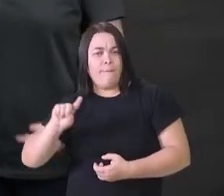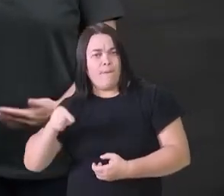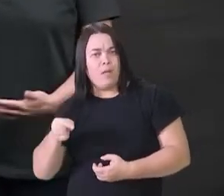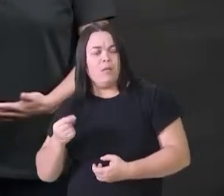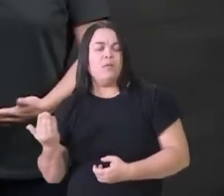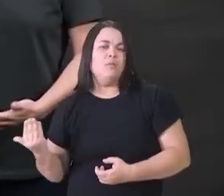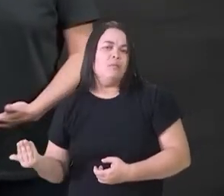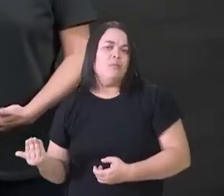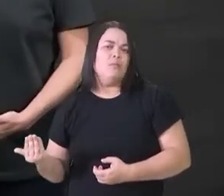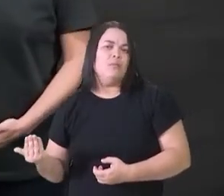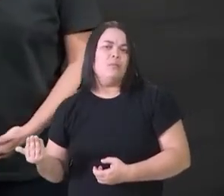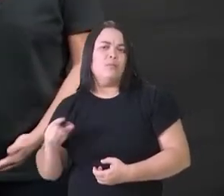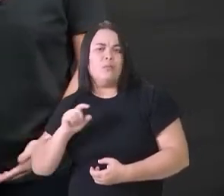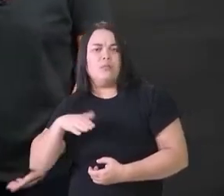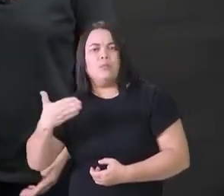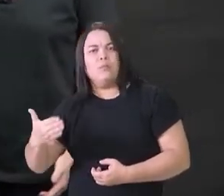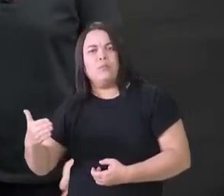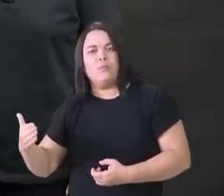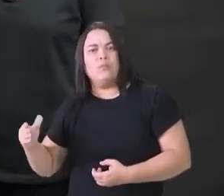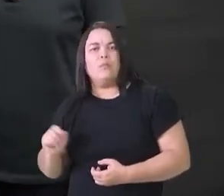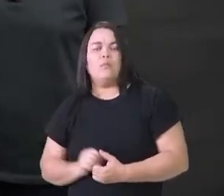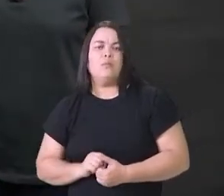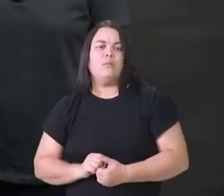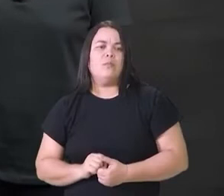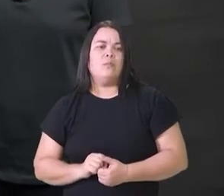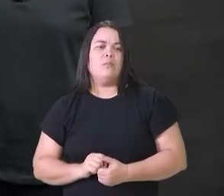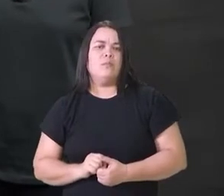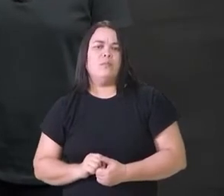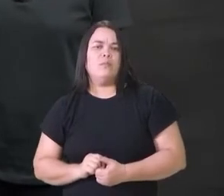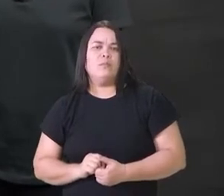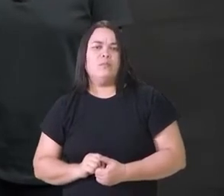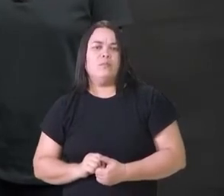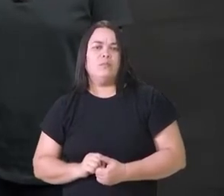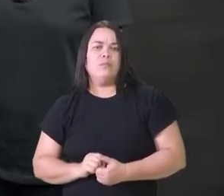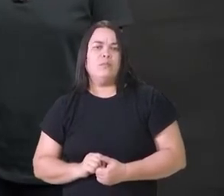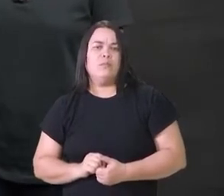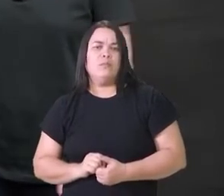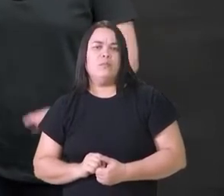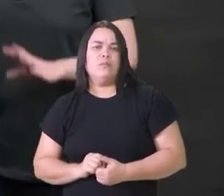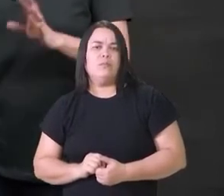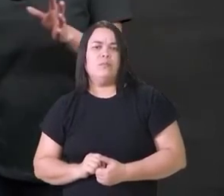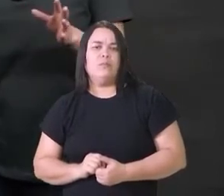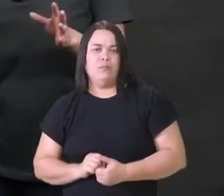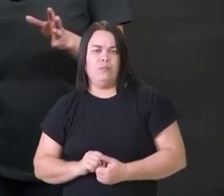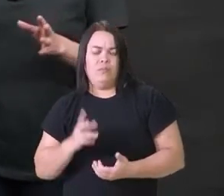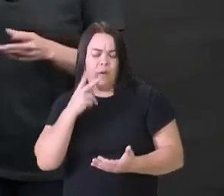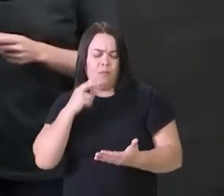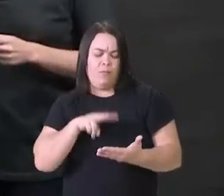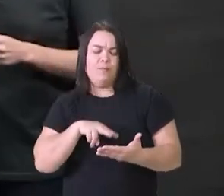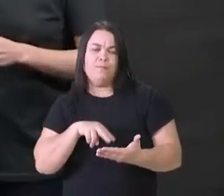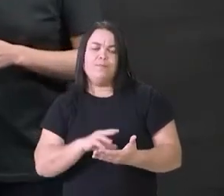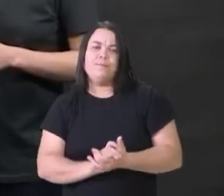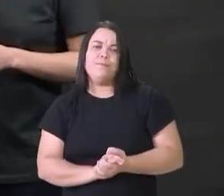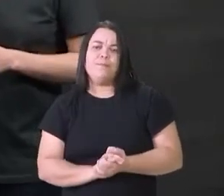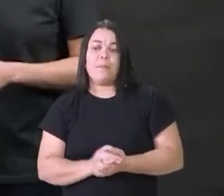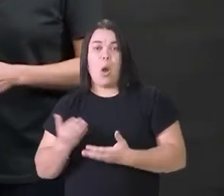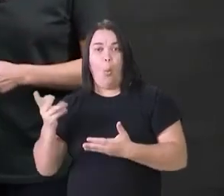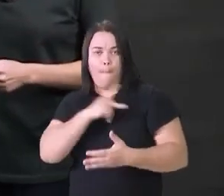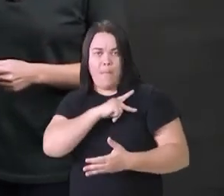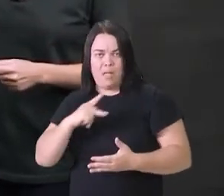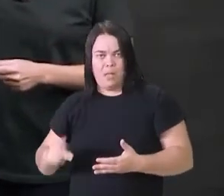Vírgula. E uma continuação. Visited our university. Vamos analisar? Vamos lá.